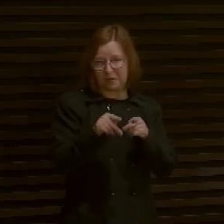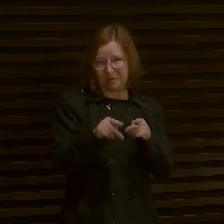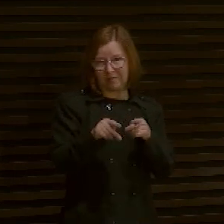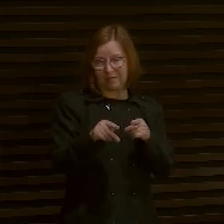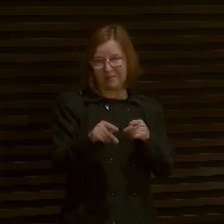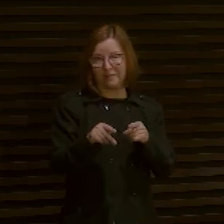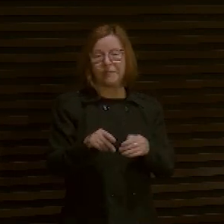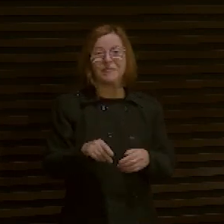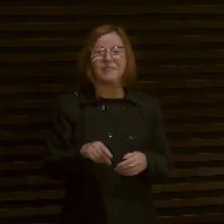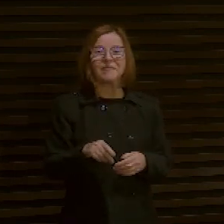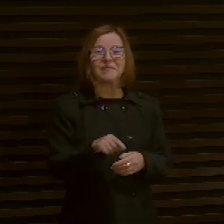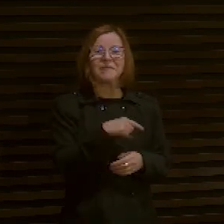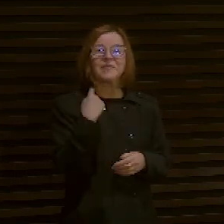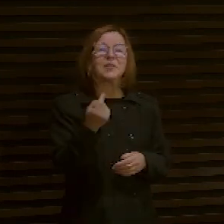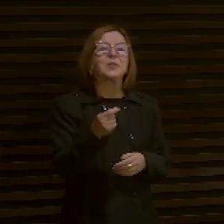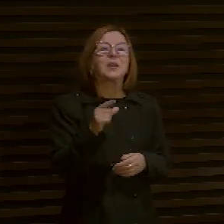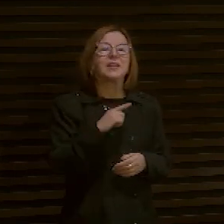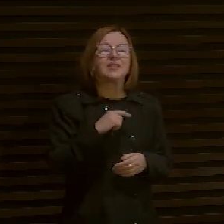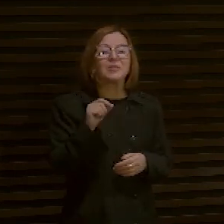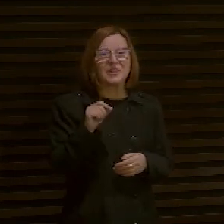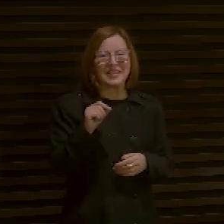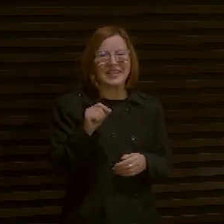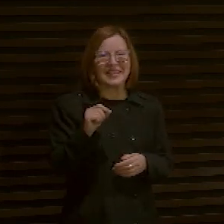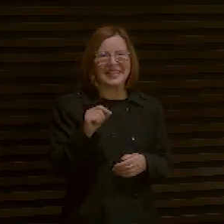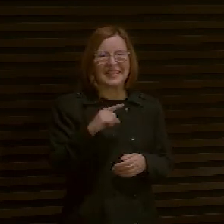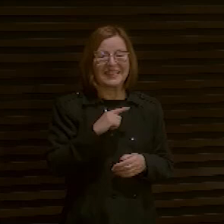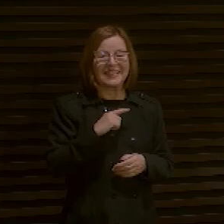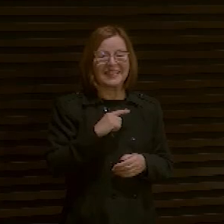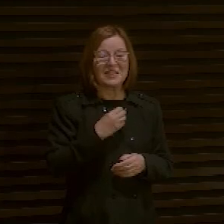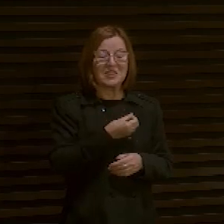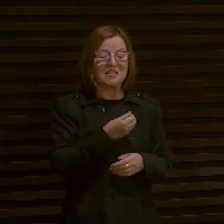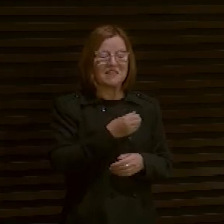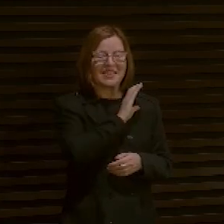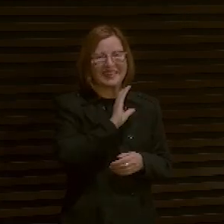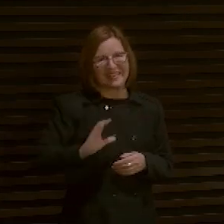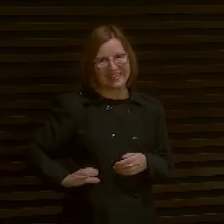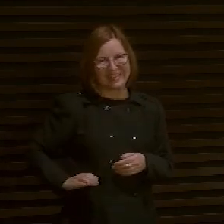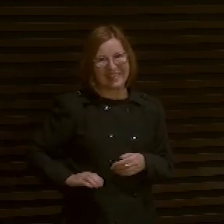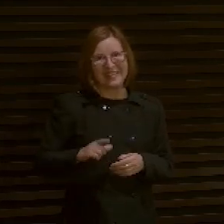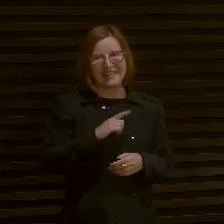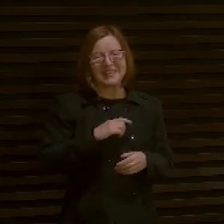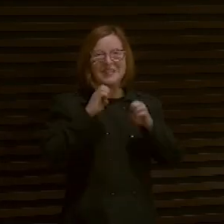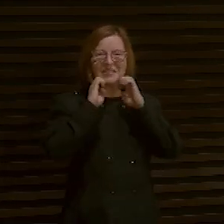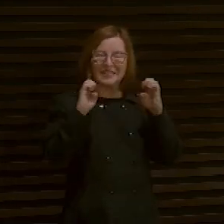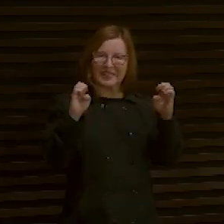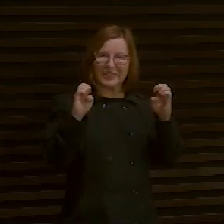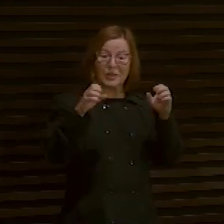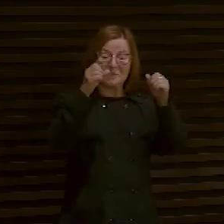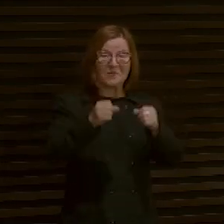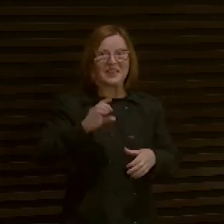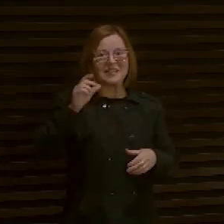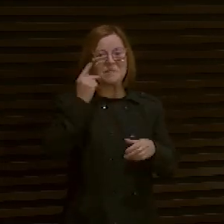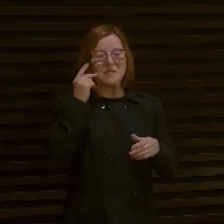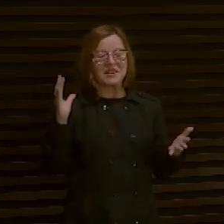Nós temos Cristo em nós. Nós temos o Evangelho. O Evangelho é suficiente para quê? O Evangelho é o poder de Deus para a